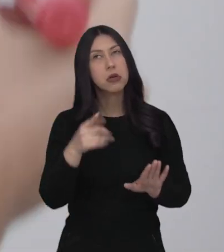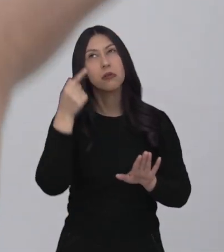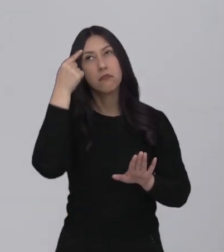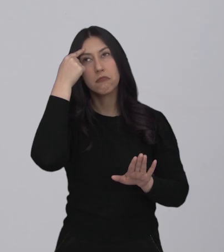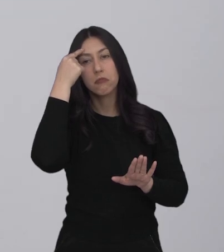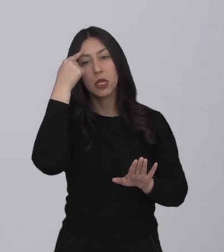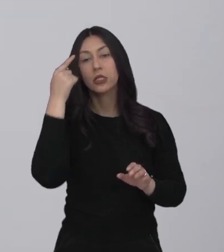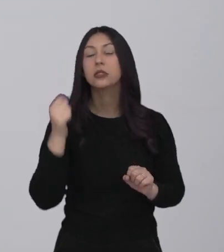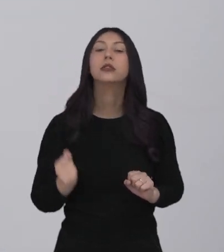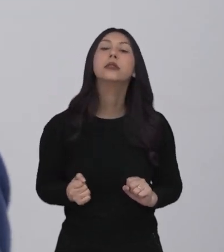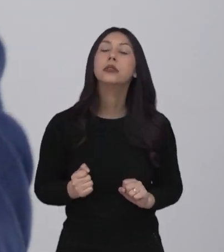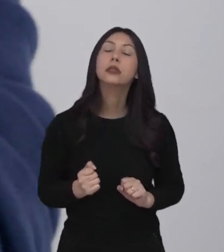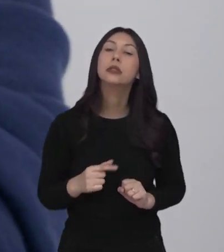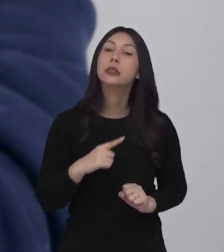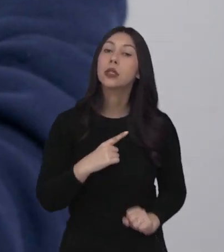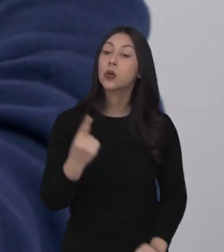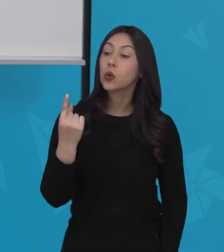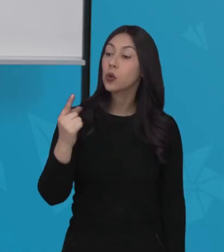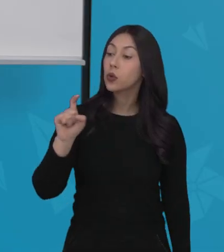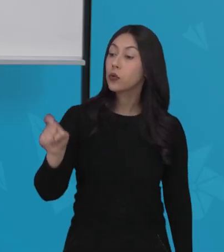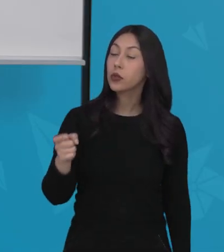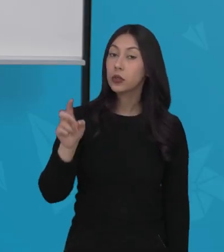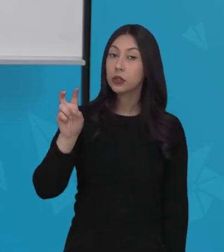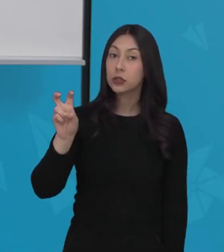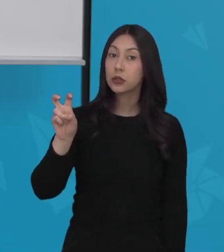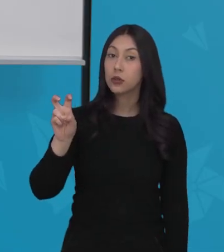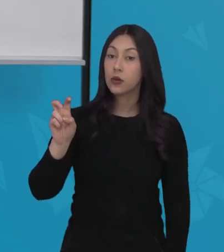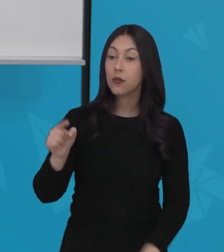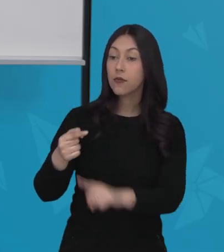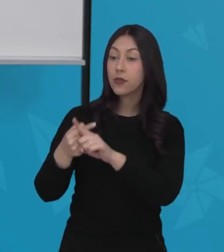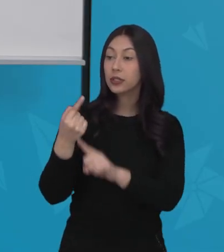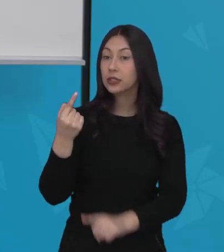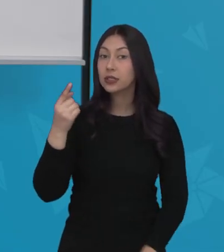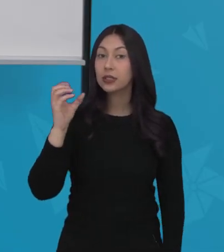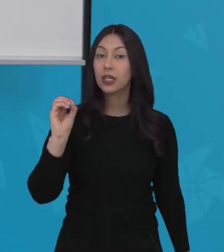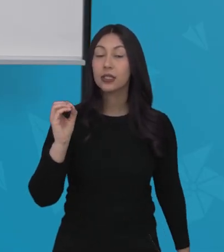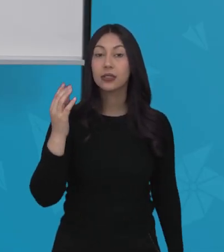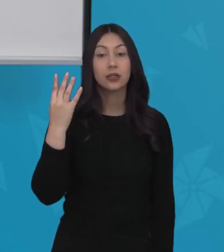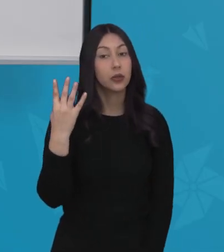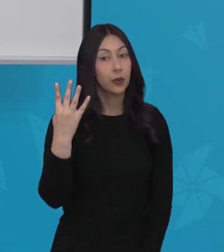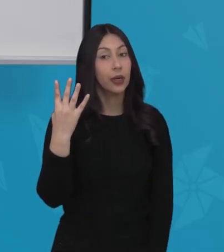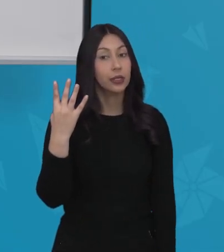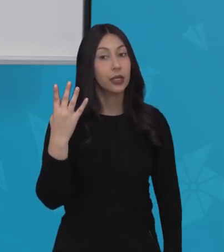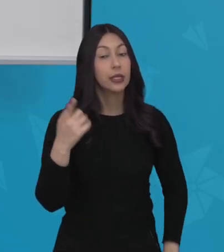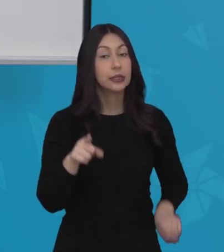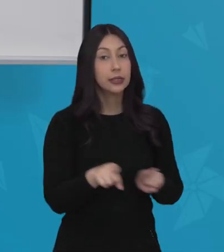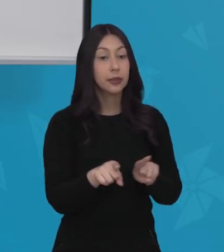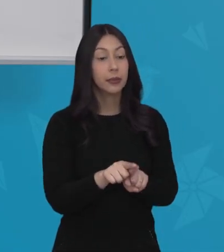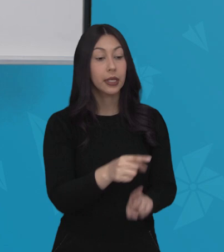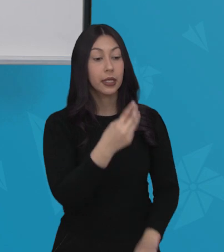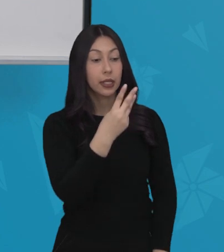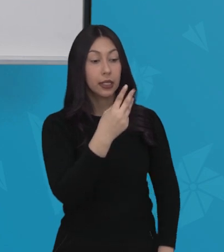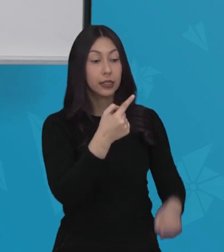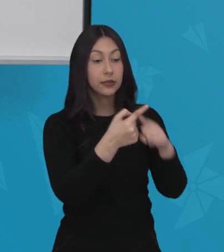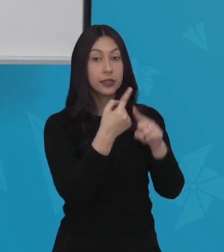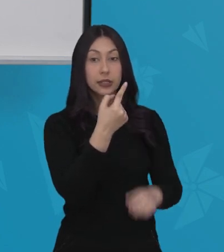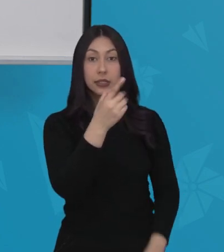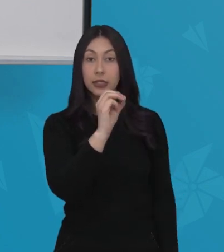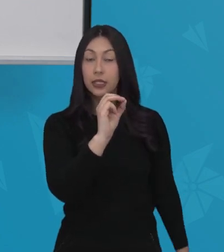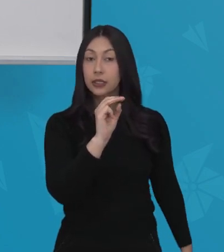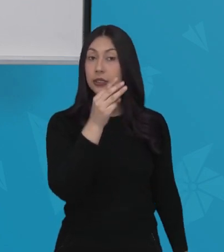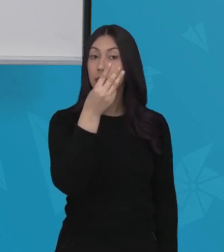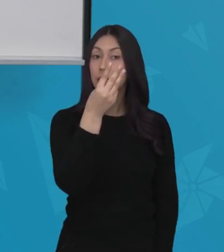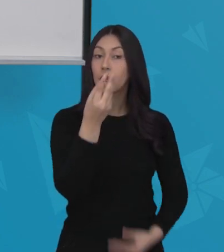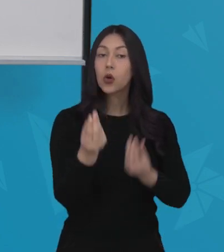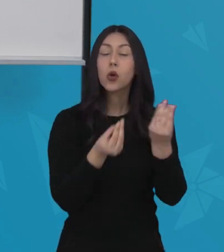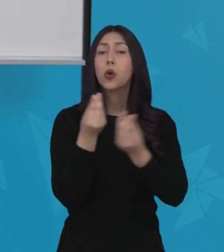pensar. Aqui a gente tem o 1,5 vezes 10 à quarta. Tranquilo? Aqui a gente tem o 3 vezes 10 à terceira. Para